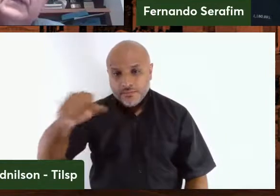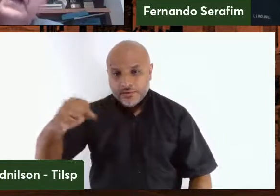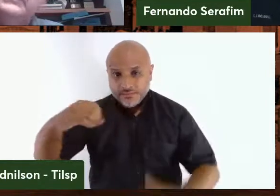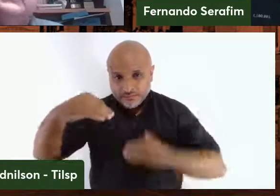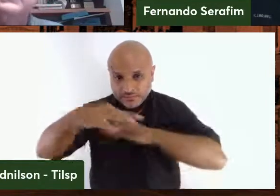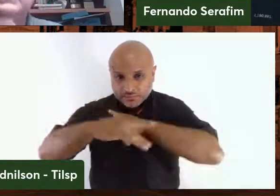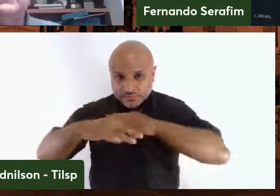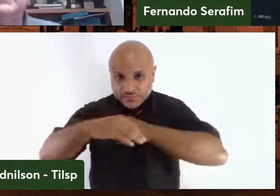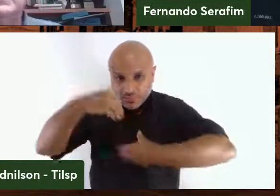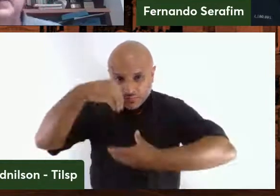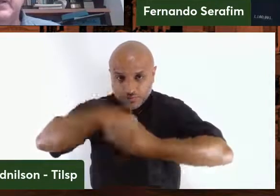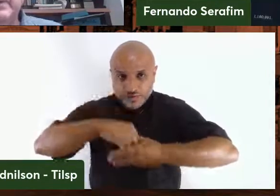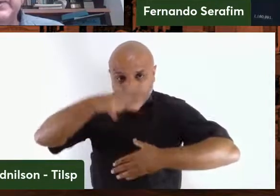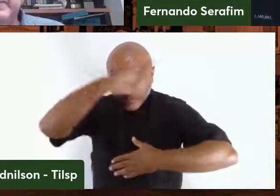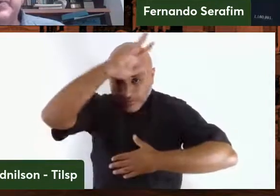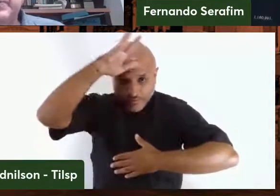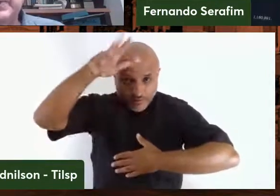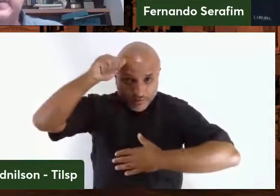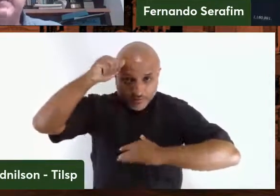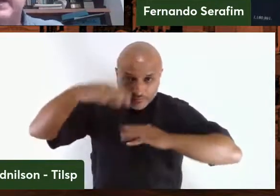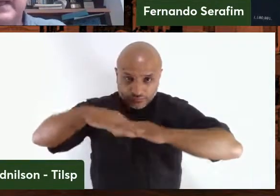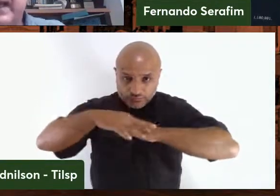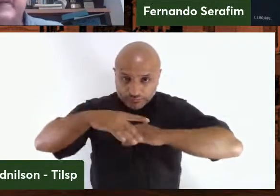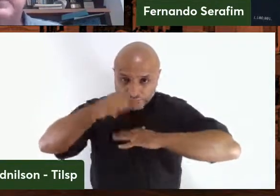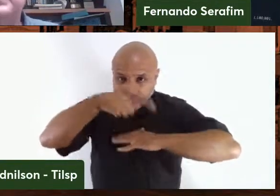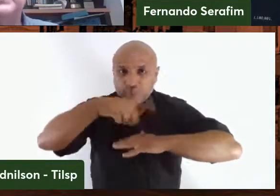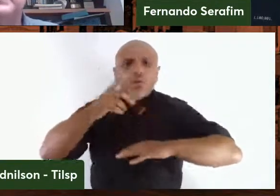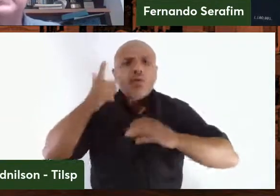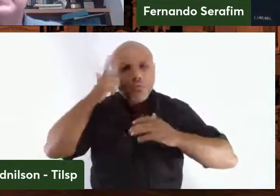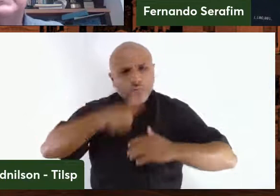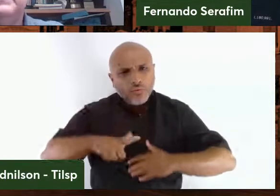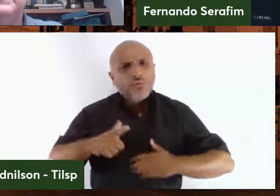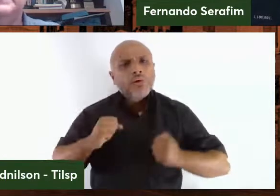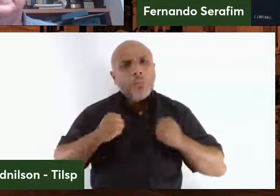da cidade, em que você podia se banhar,